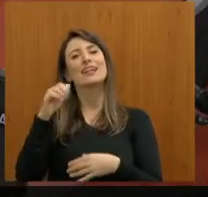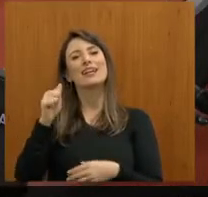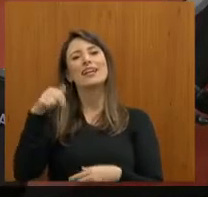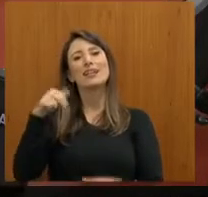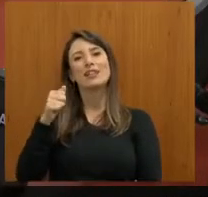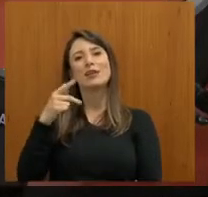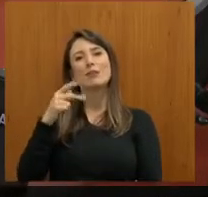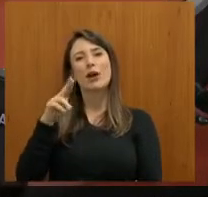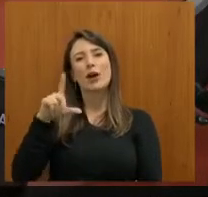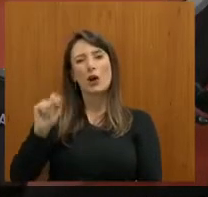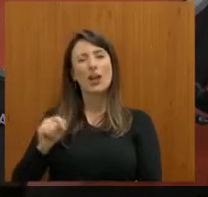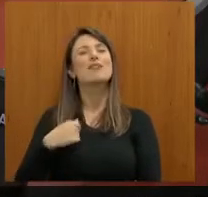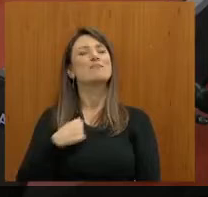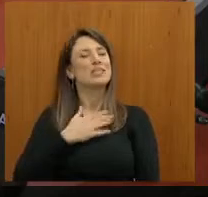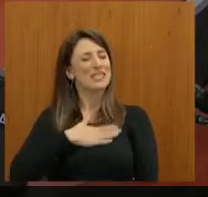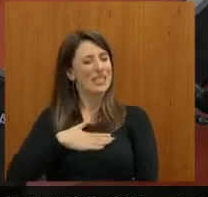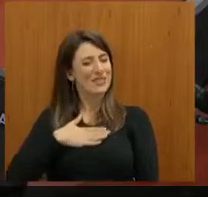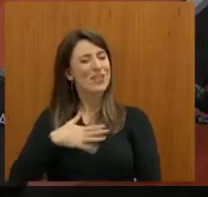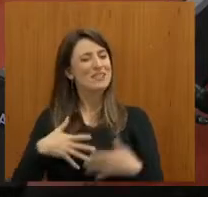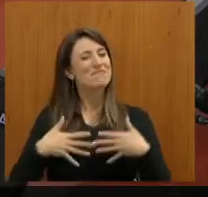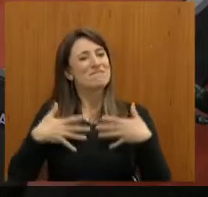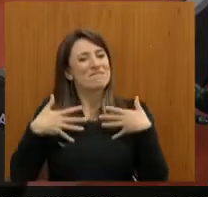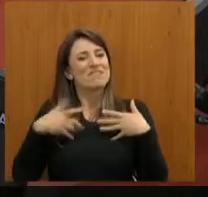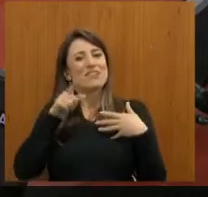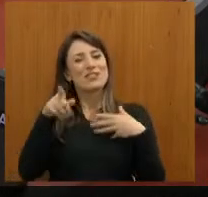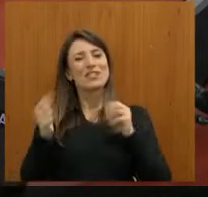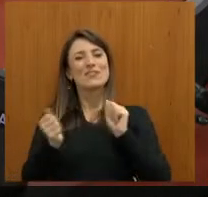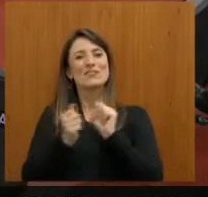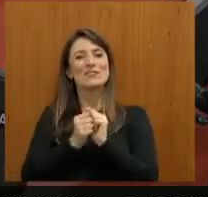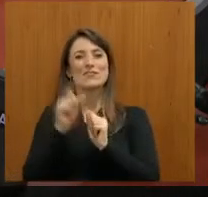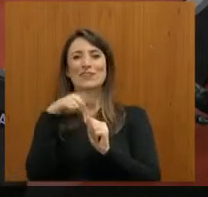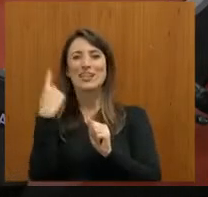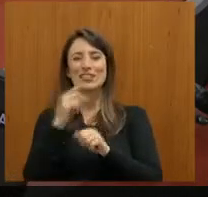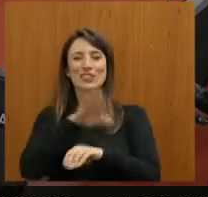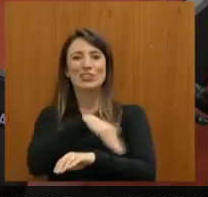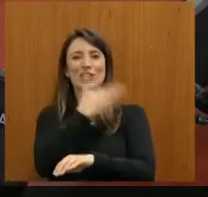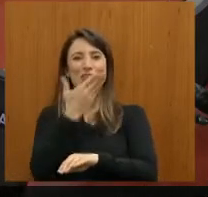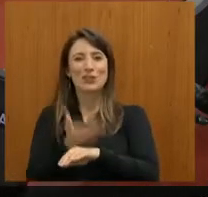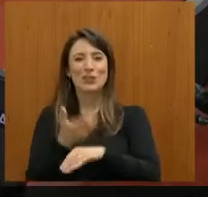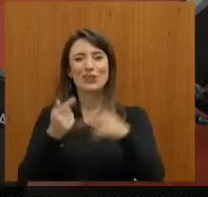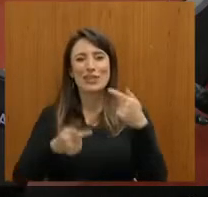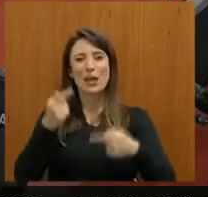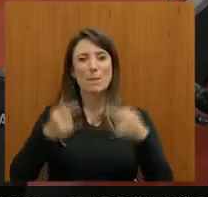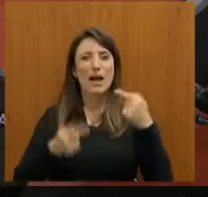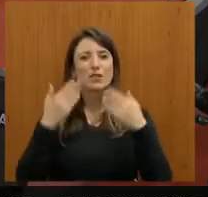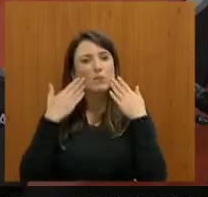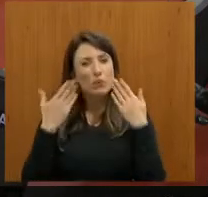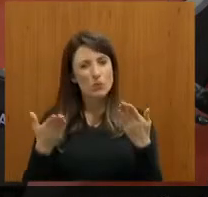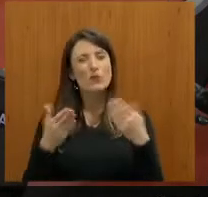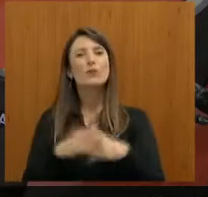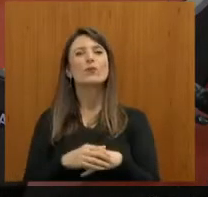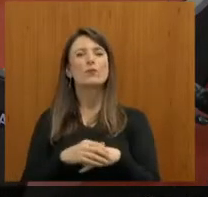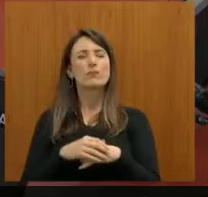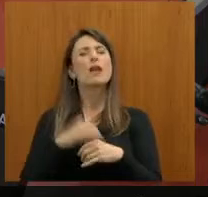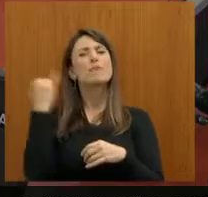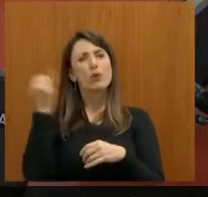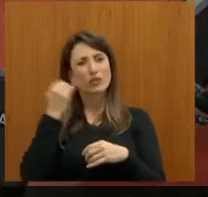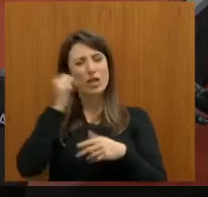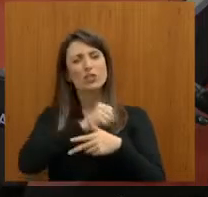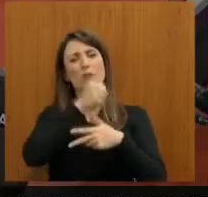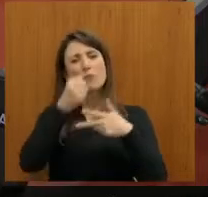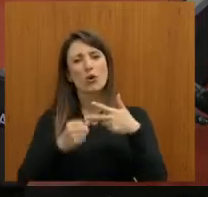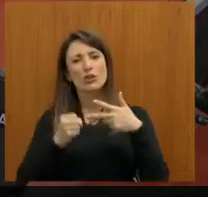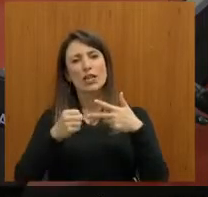satisfação de tê-lo conosco nesse dia o público vê que é importante poder judiciário está conosco